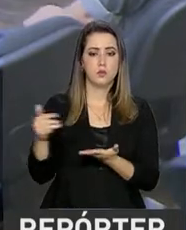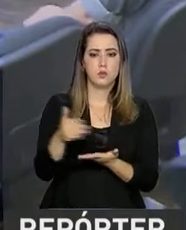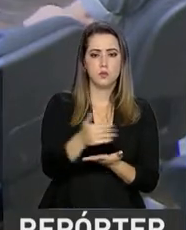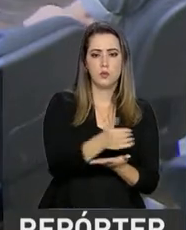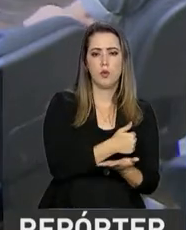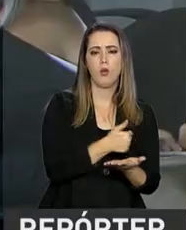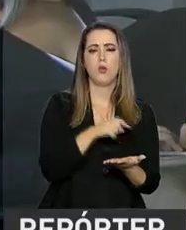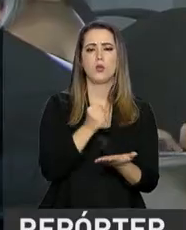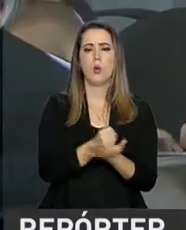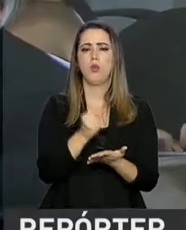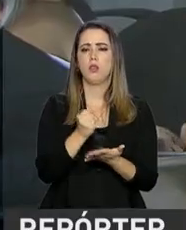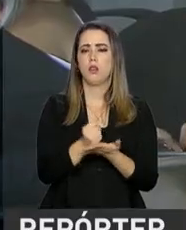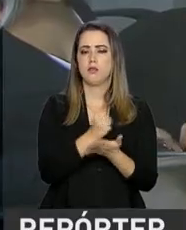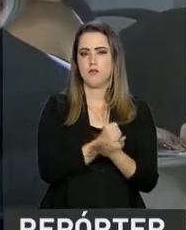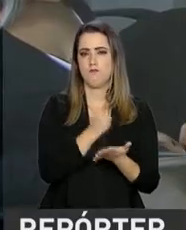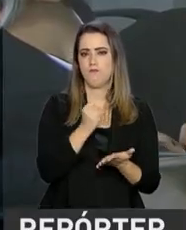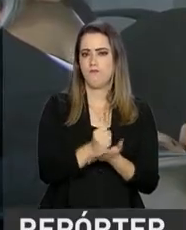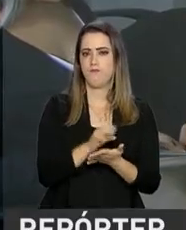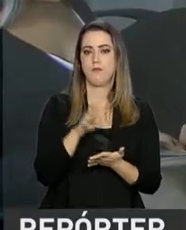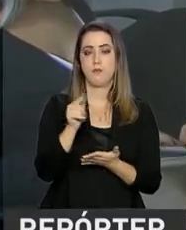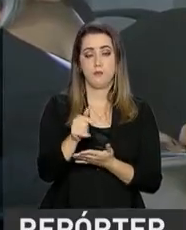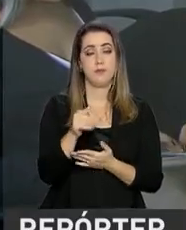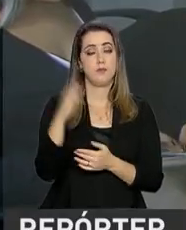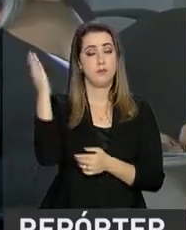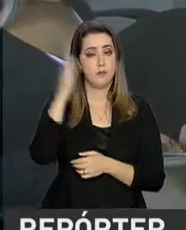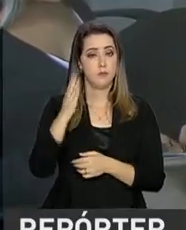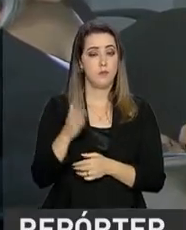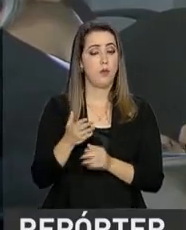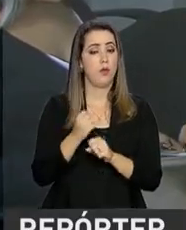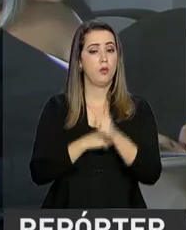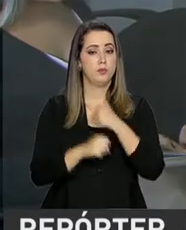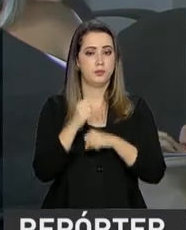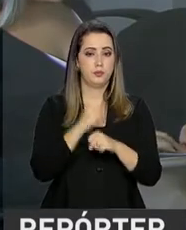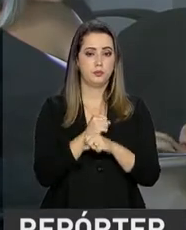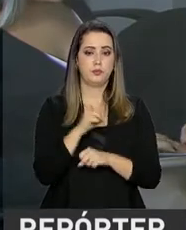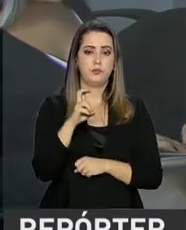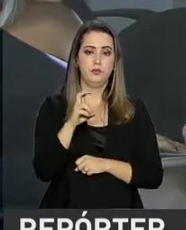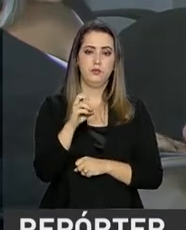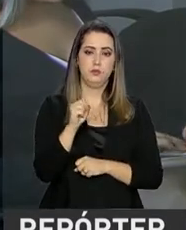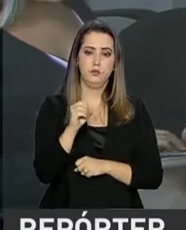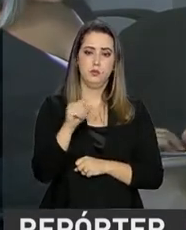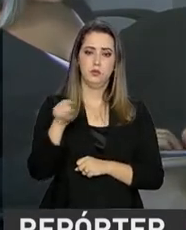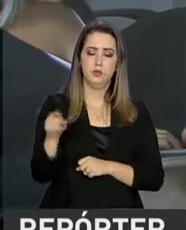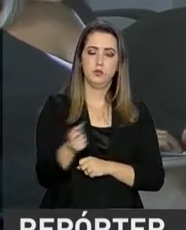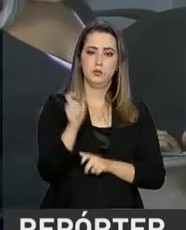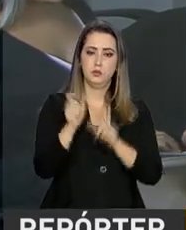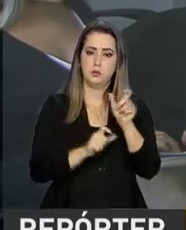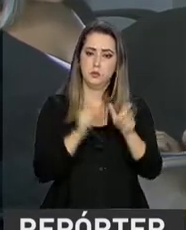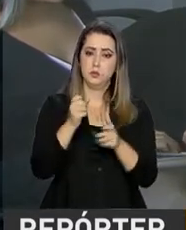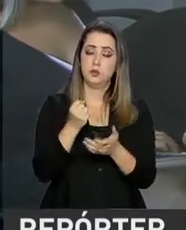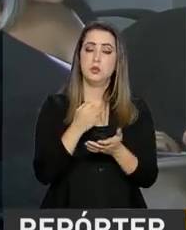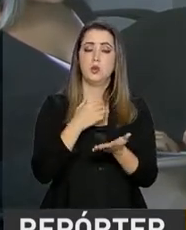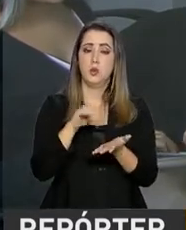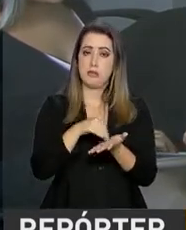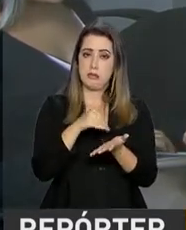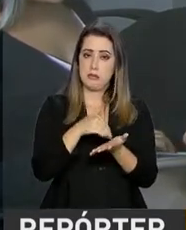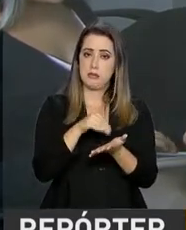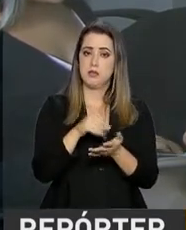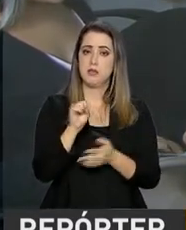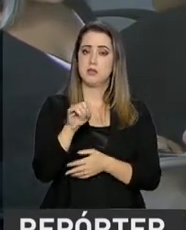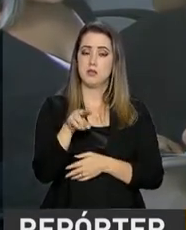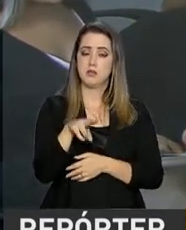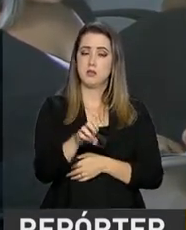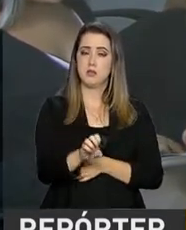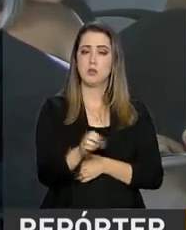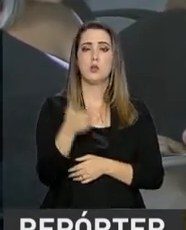em todo o país. Em todo o ano passado, quase 580 mil trabalhadores cadastrados no SINE conseguiram